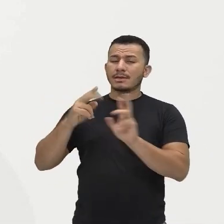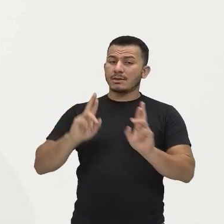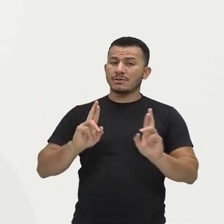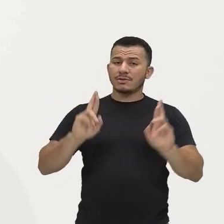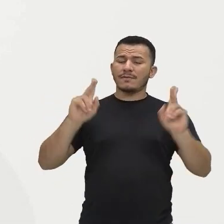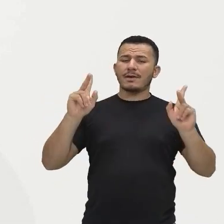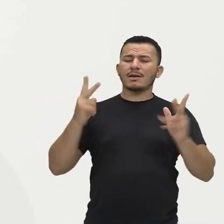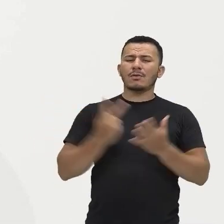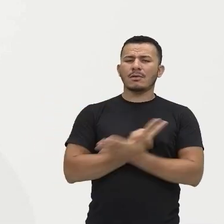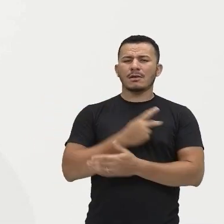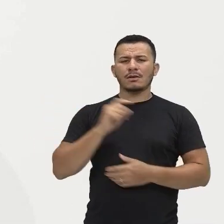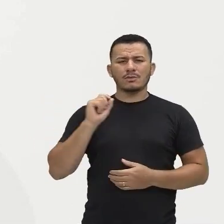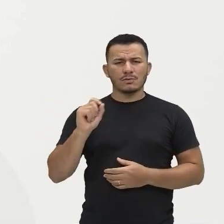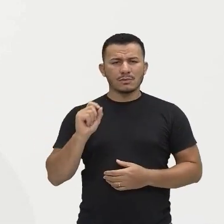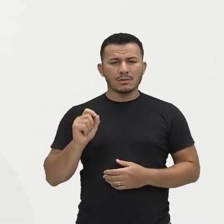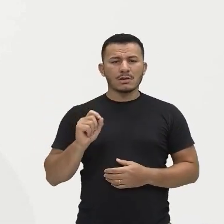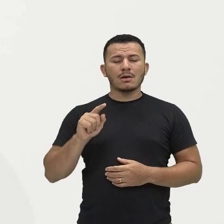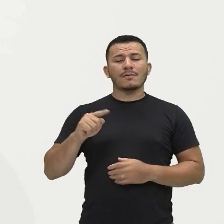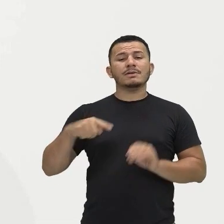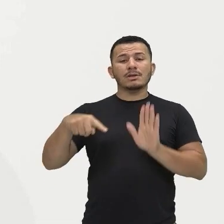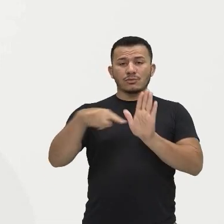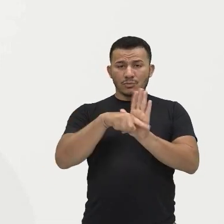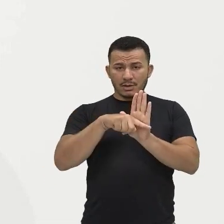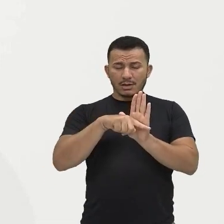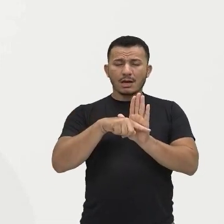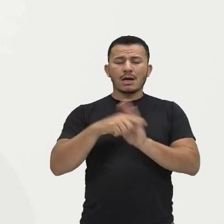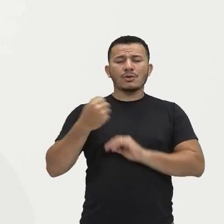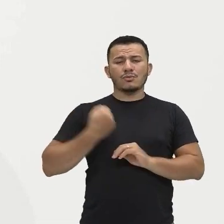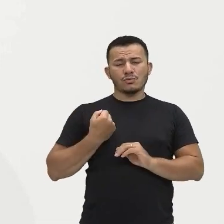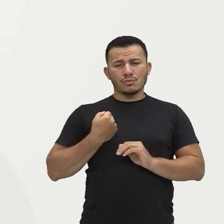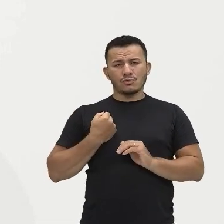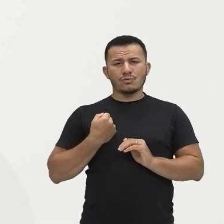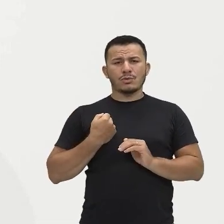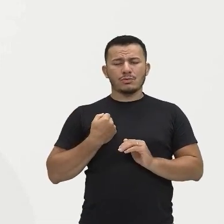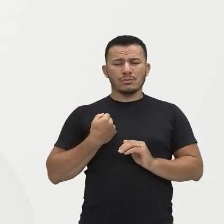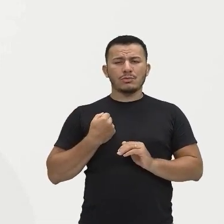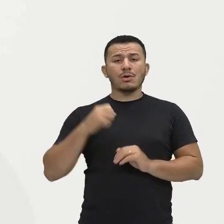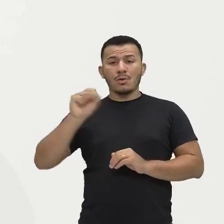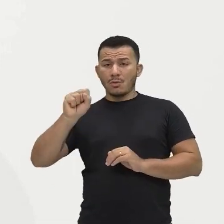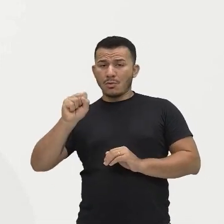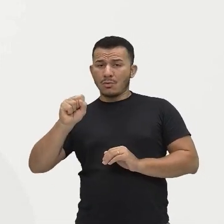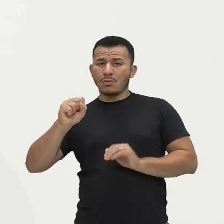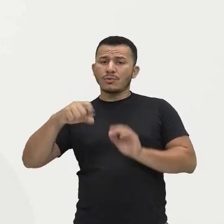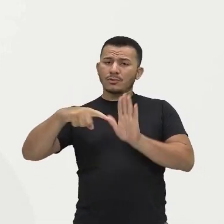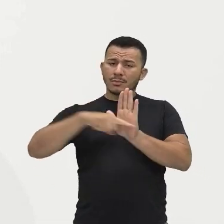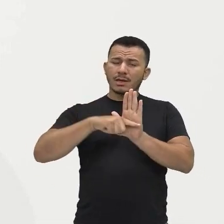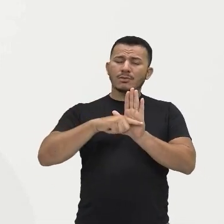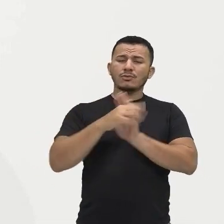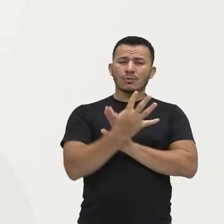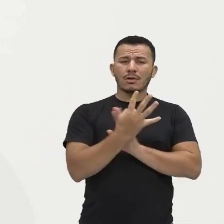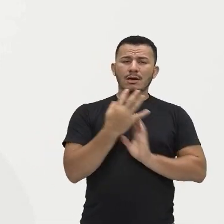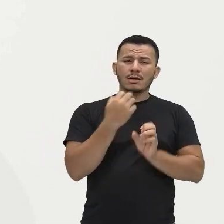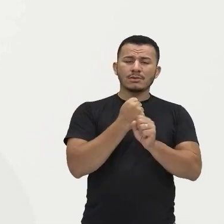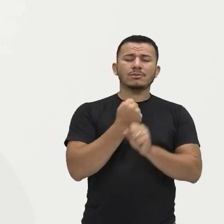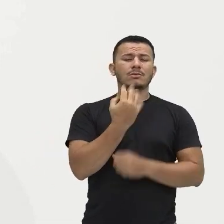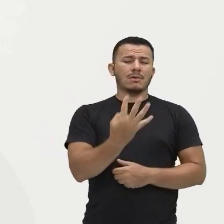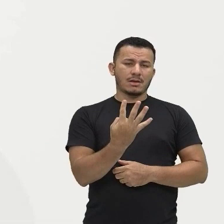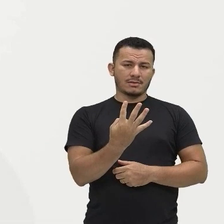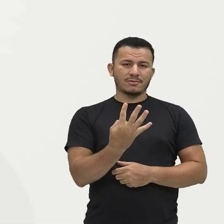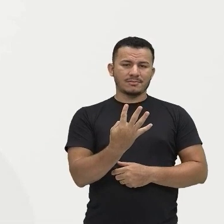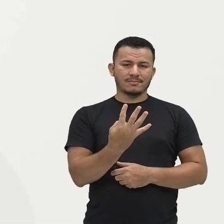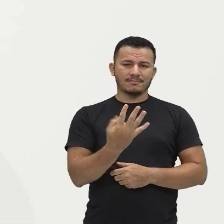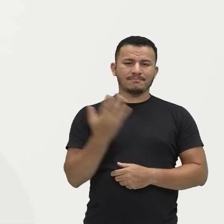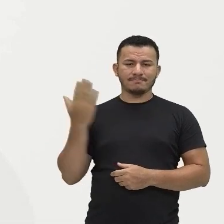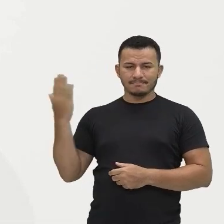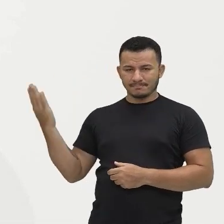são diferentes, você subtrai os números, ou seja, 8 tirando 4 vai ficar 4. Ó.